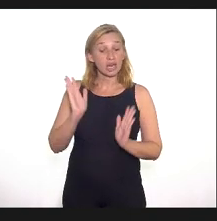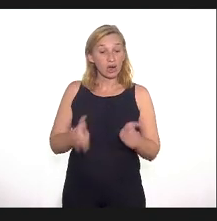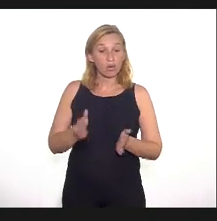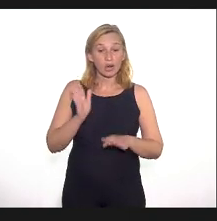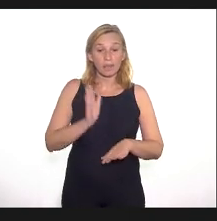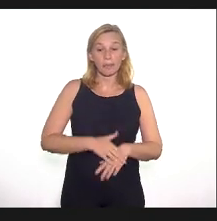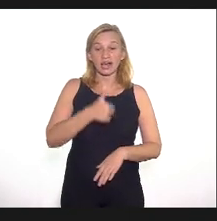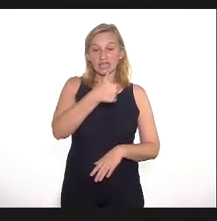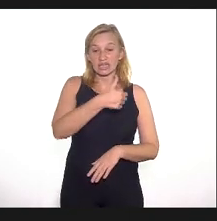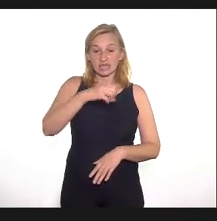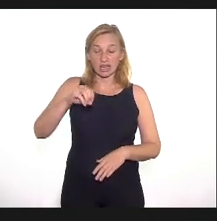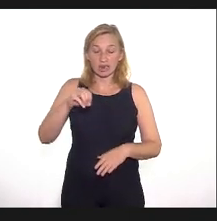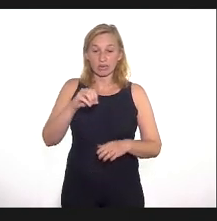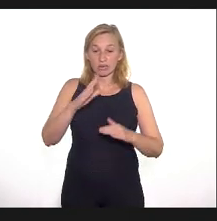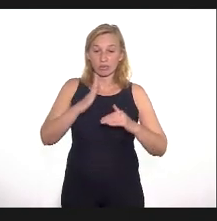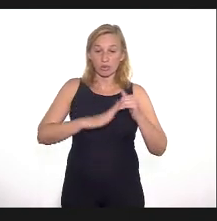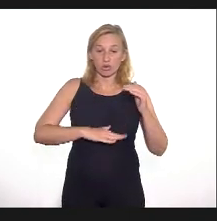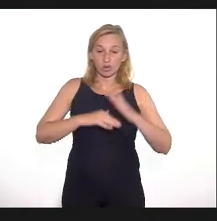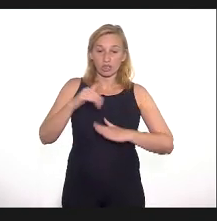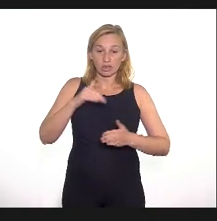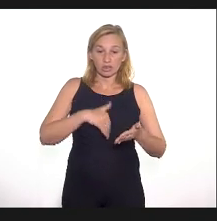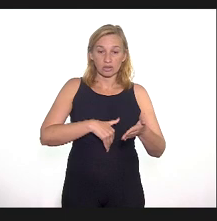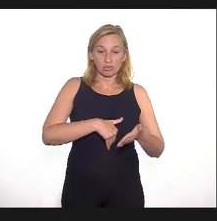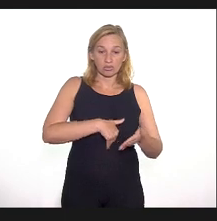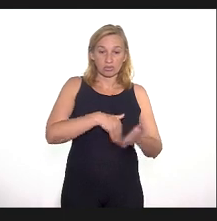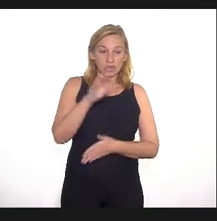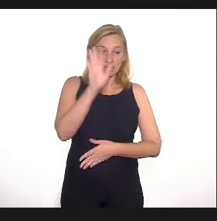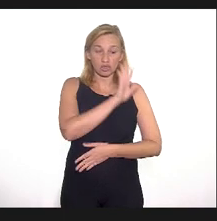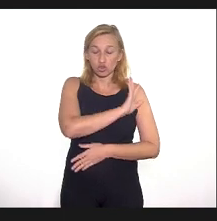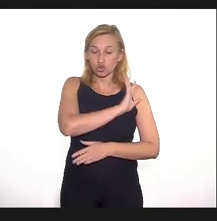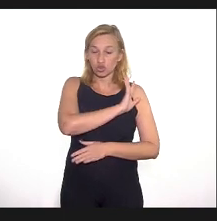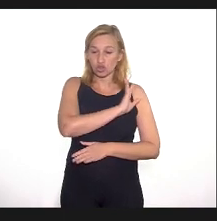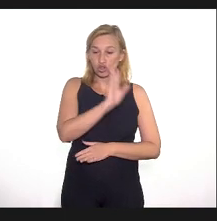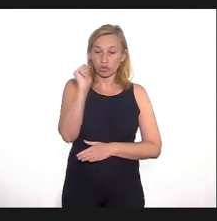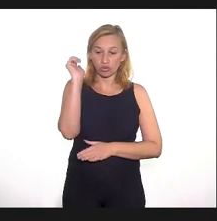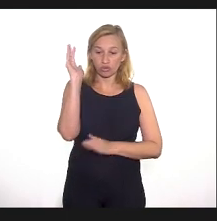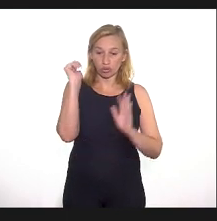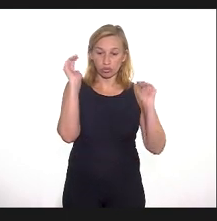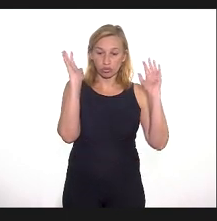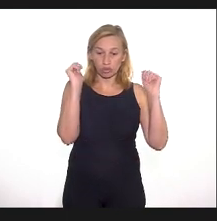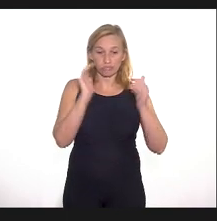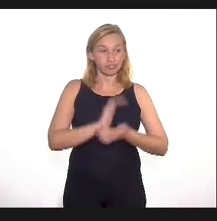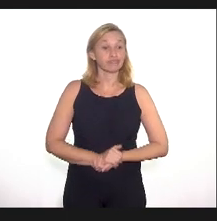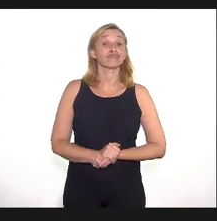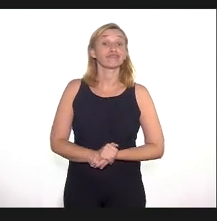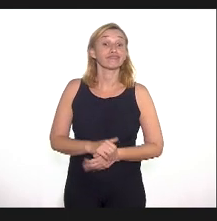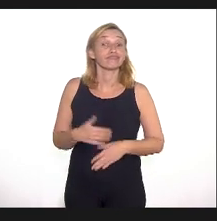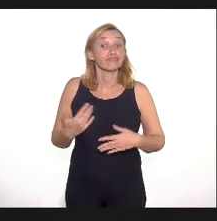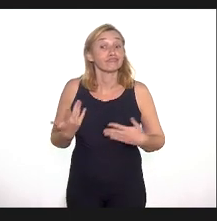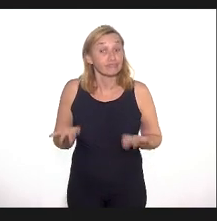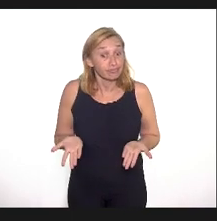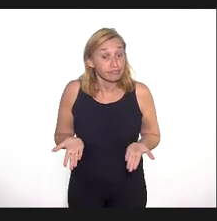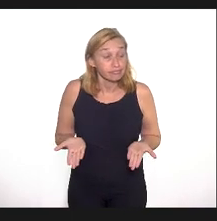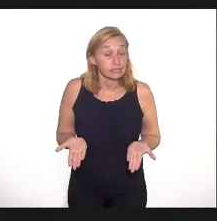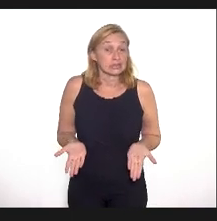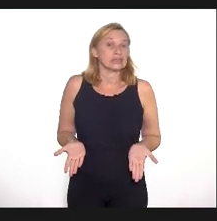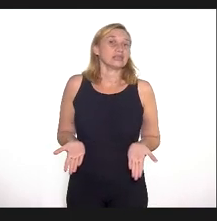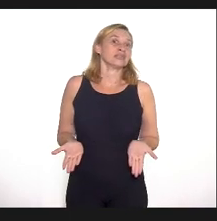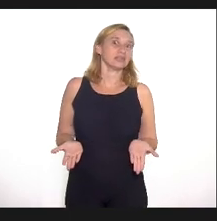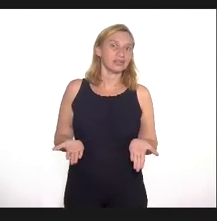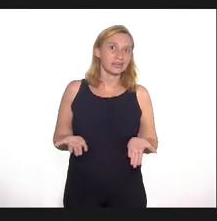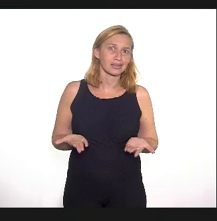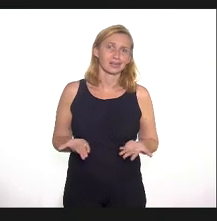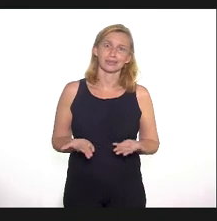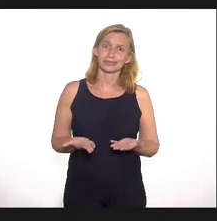100 profissionais estão sendo mandados para o olho da rua. Ou seja, é um